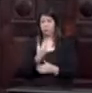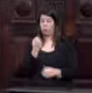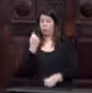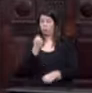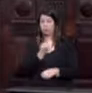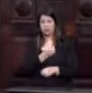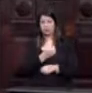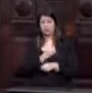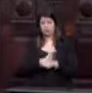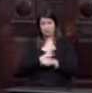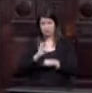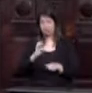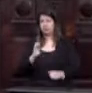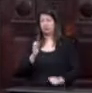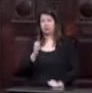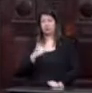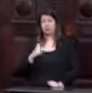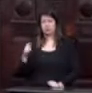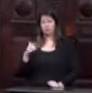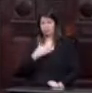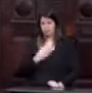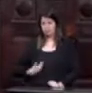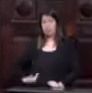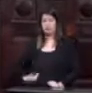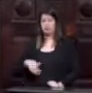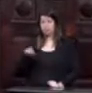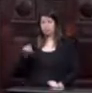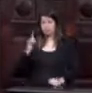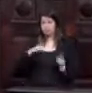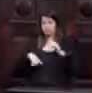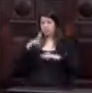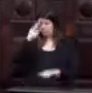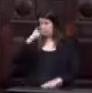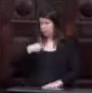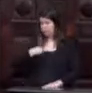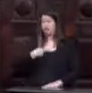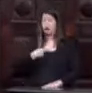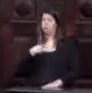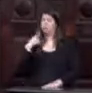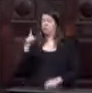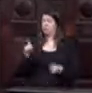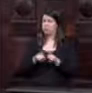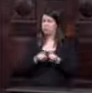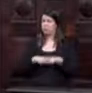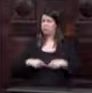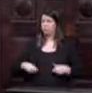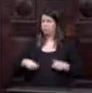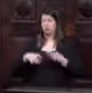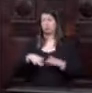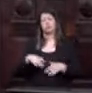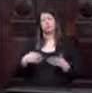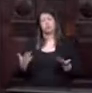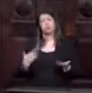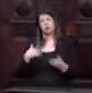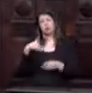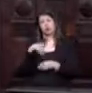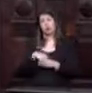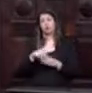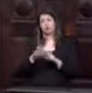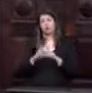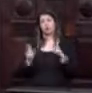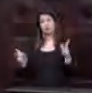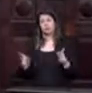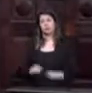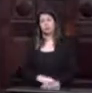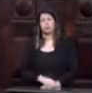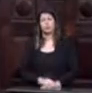está sendo limitado, porque o Ministério Público e o Poder Judiciário, com seus fundos próprios, não serão alcançados efetivamente por esse teto. Por isso, meu voto aqui é